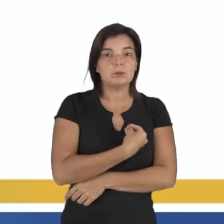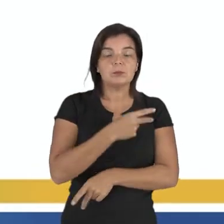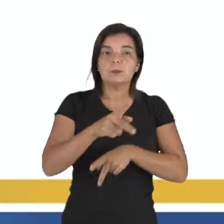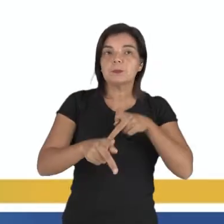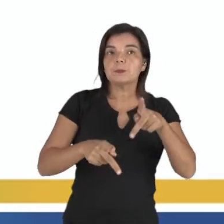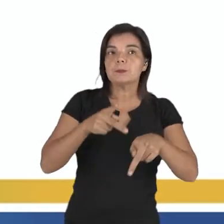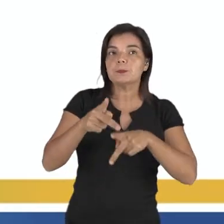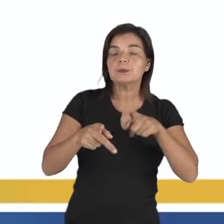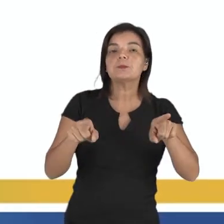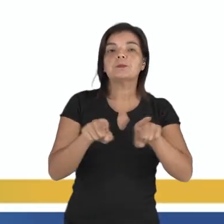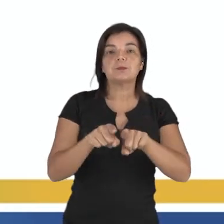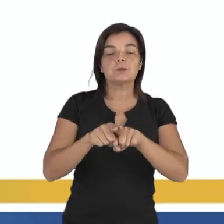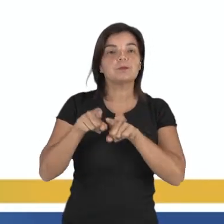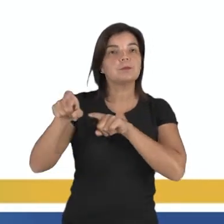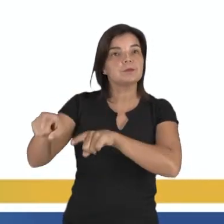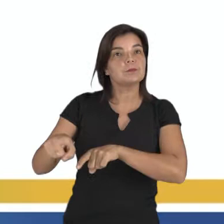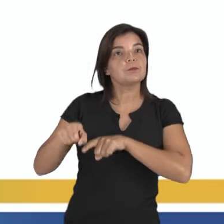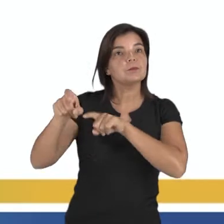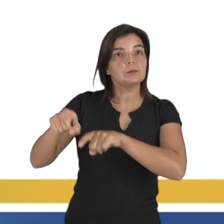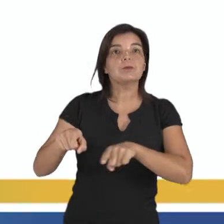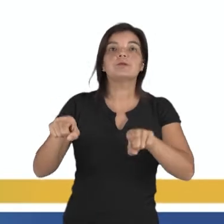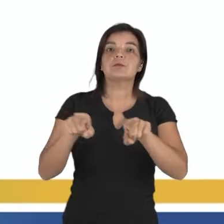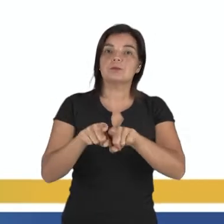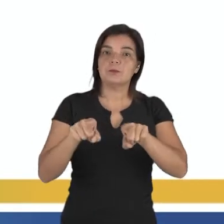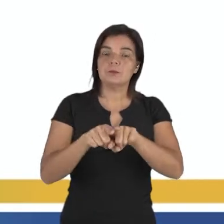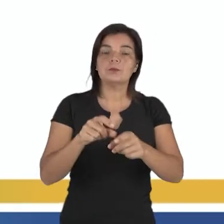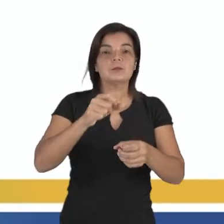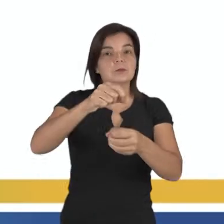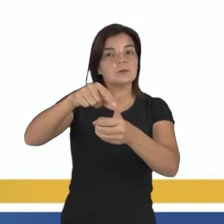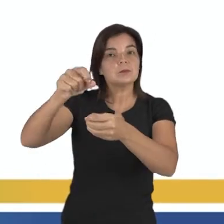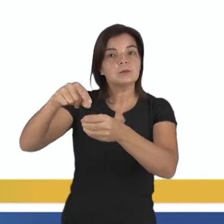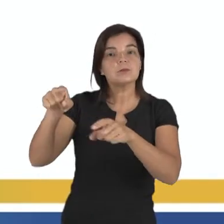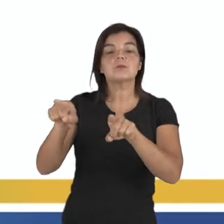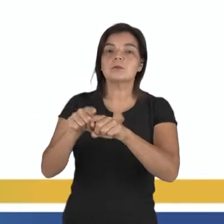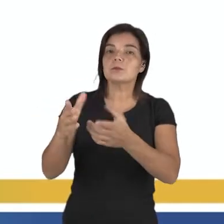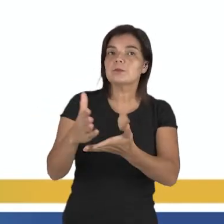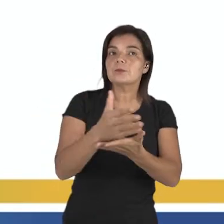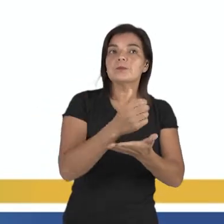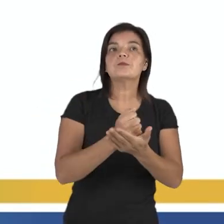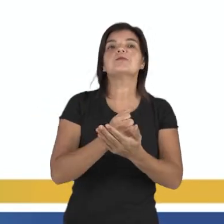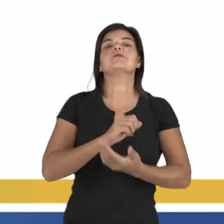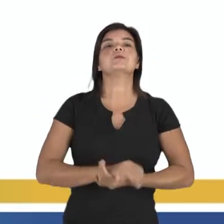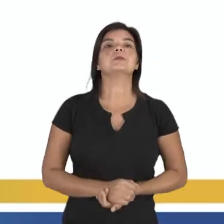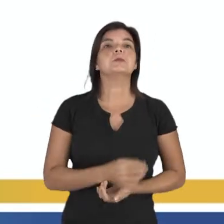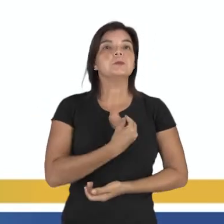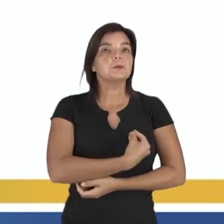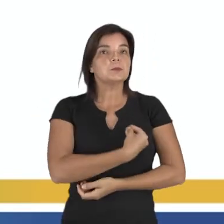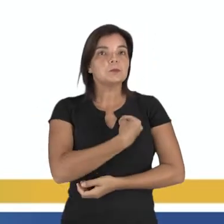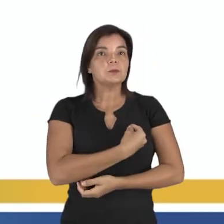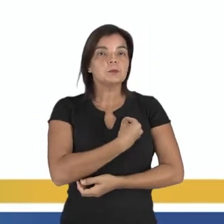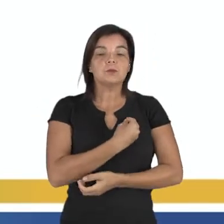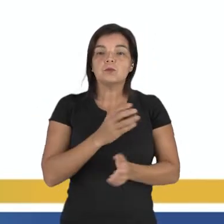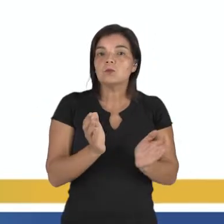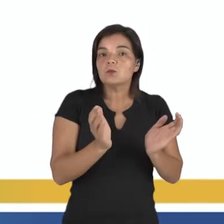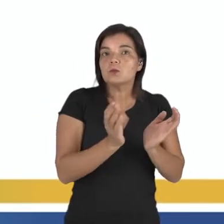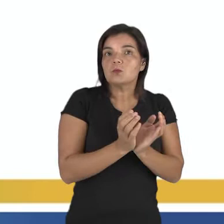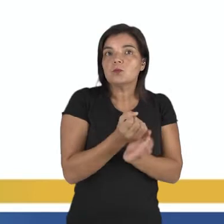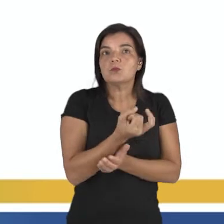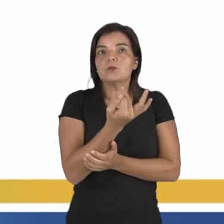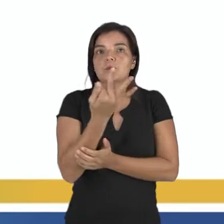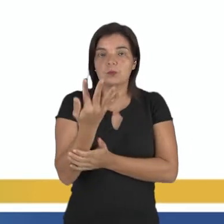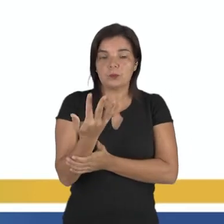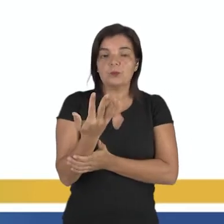dessa população, que é a agricultura, certo? Que é o ato de plantar e colher. Habitavam